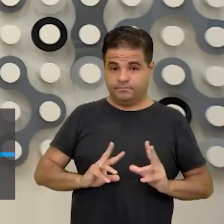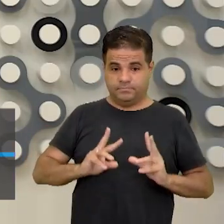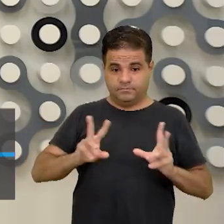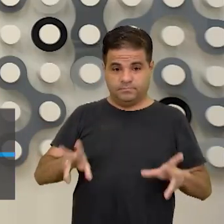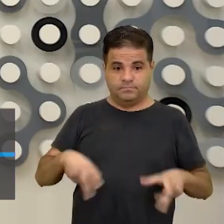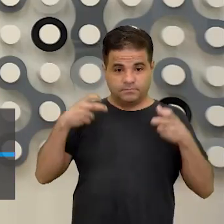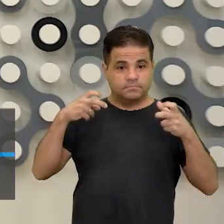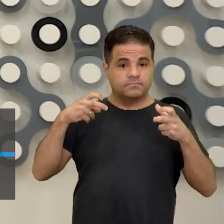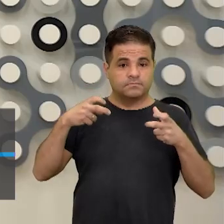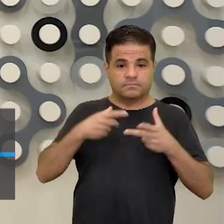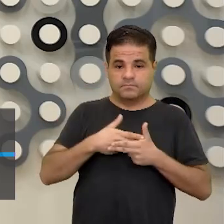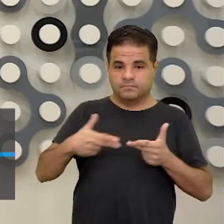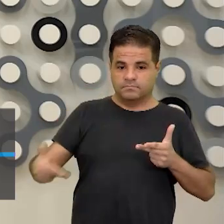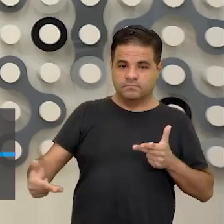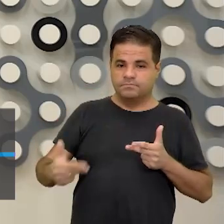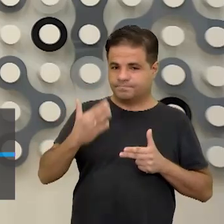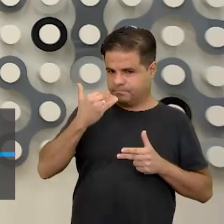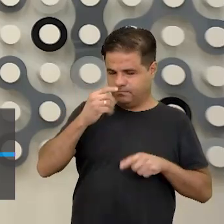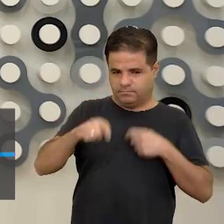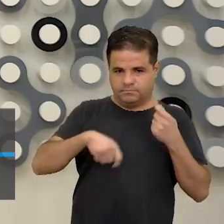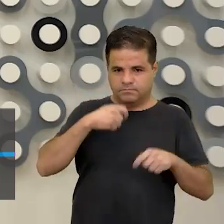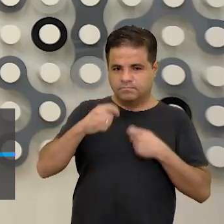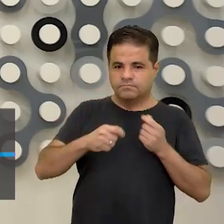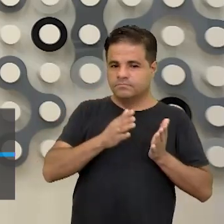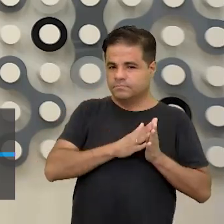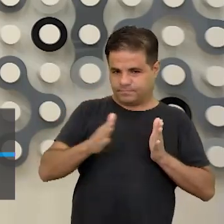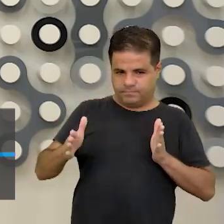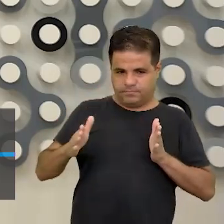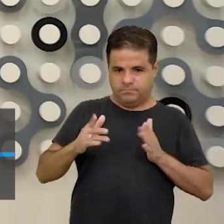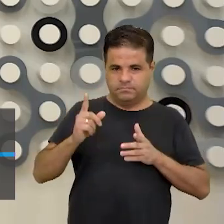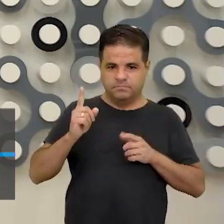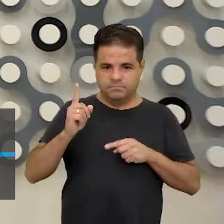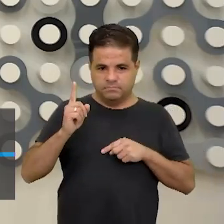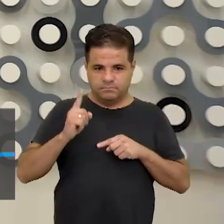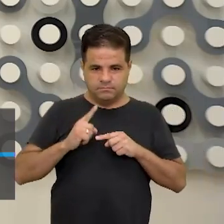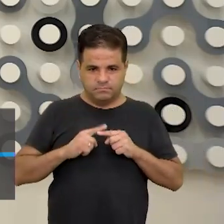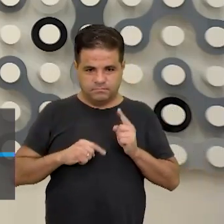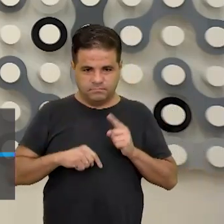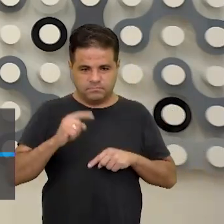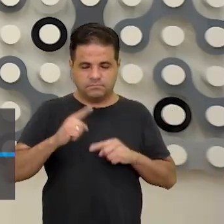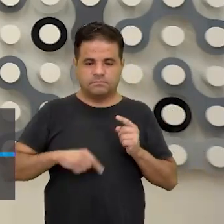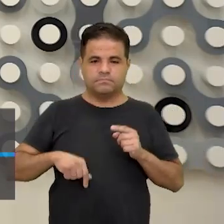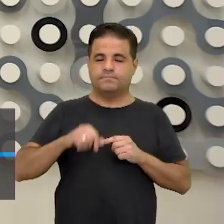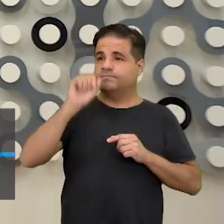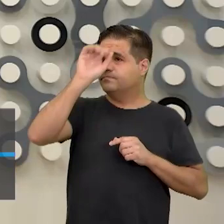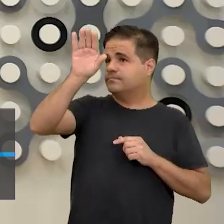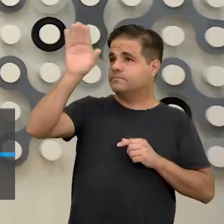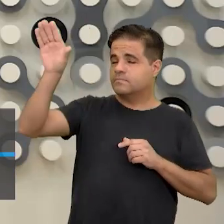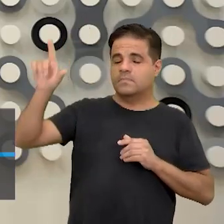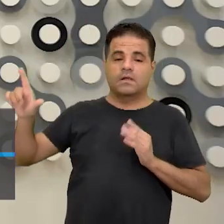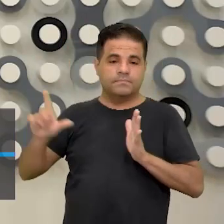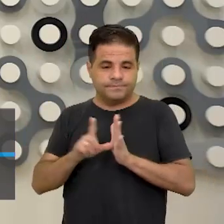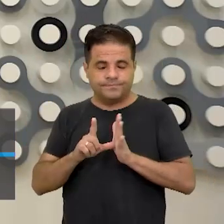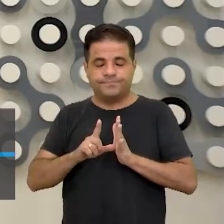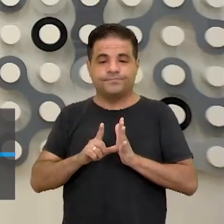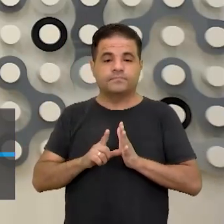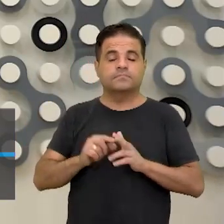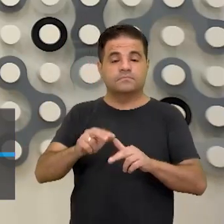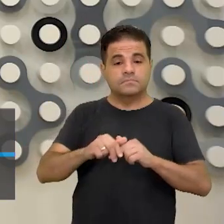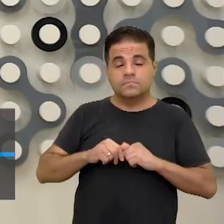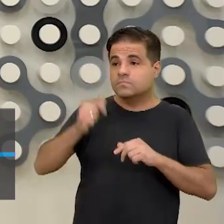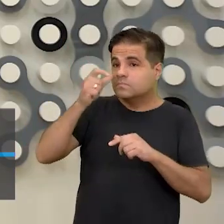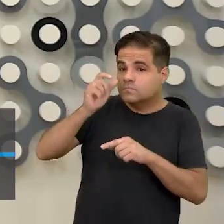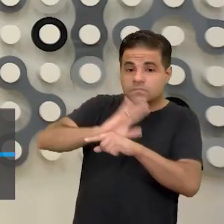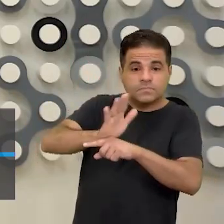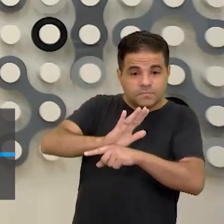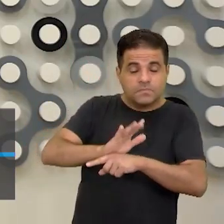consumir determinados alimentos, determinados produtos que estão nas prateleiras das lojas por causa dos filmes